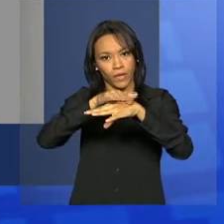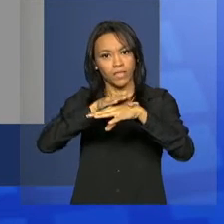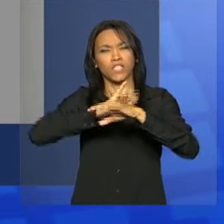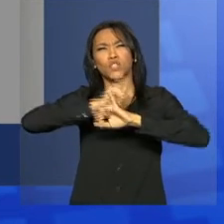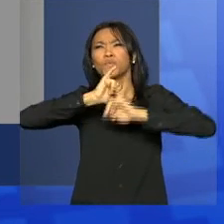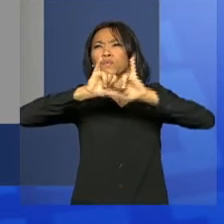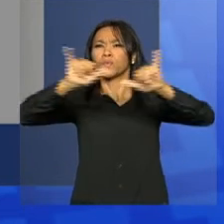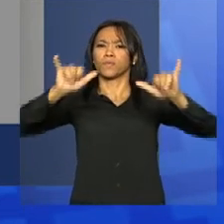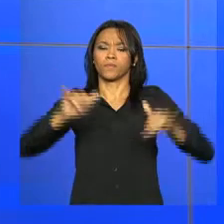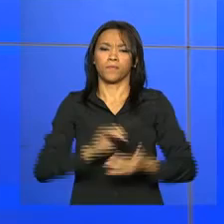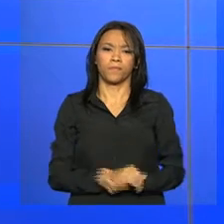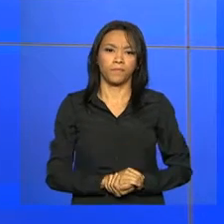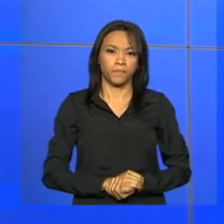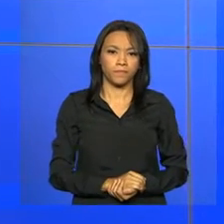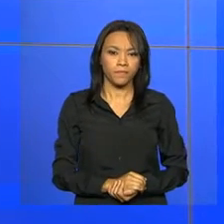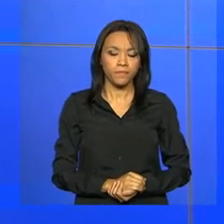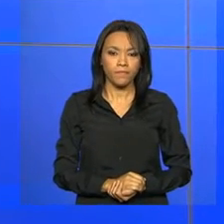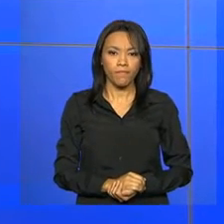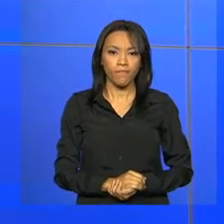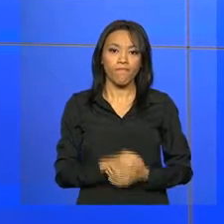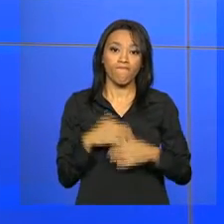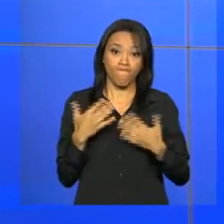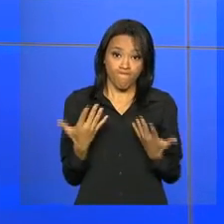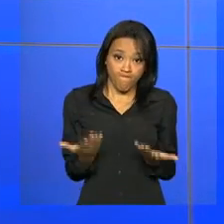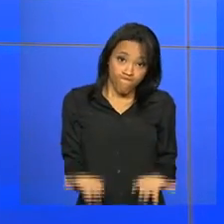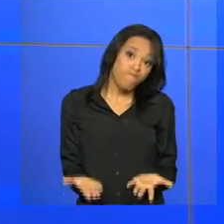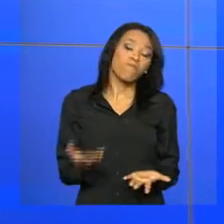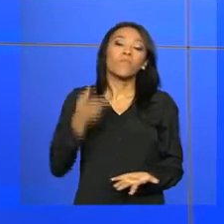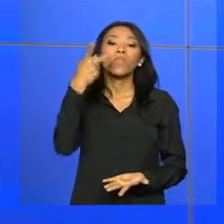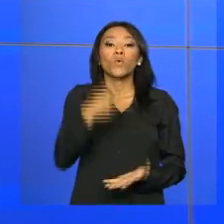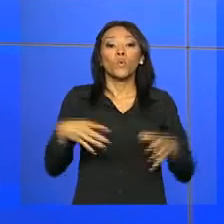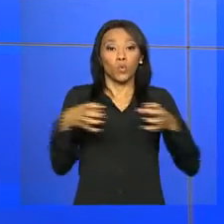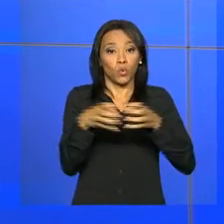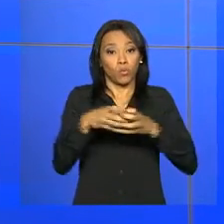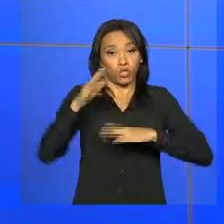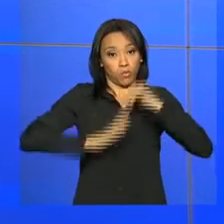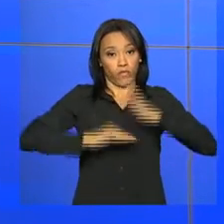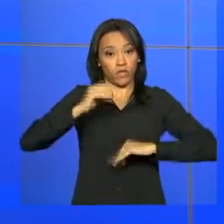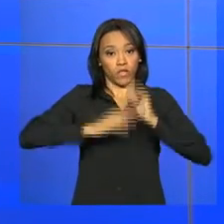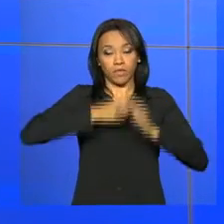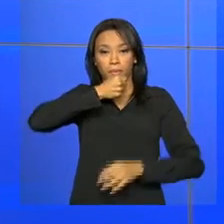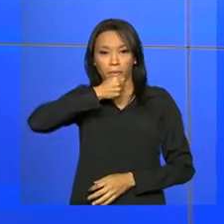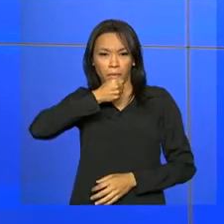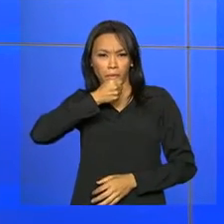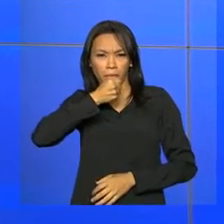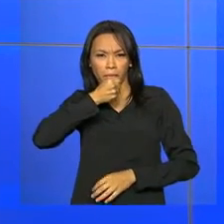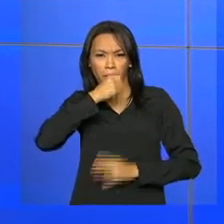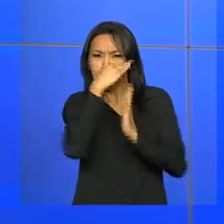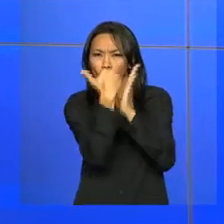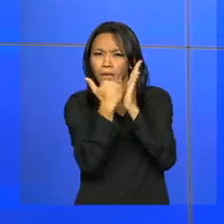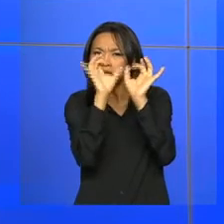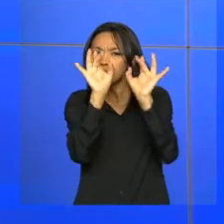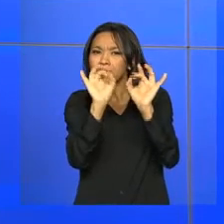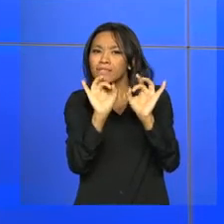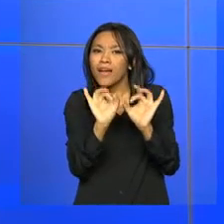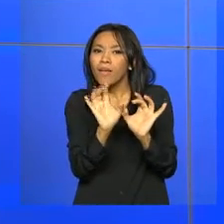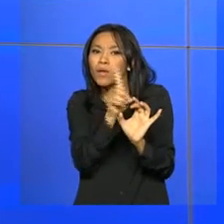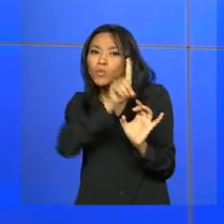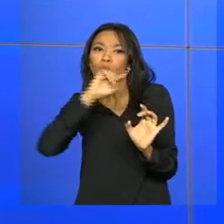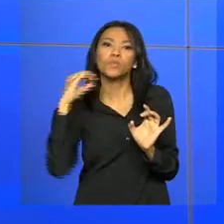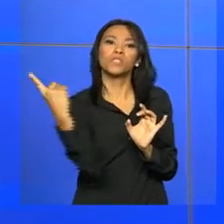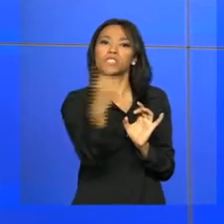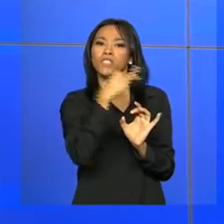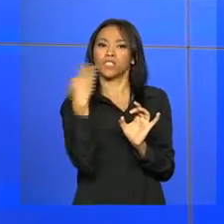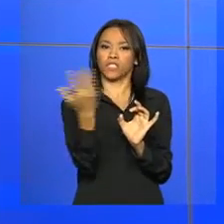países ea equipe da tv nbr prepara um programa especial sobre o dia nacional de mobilização o ck